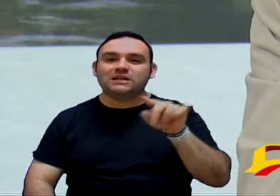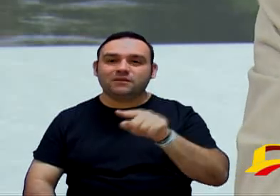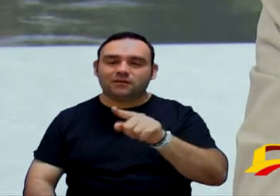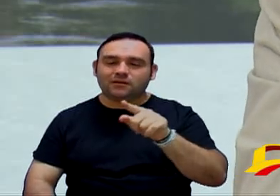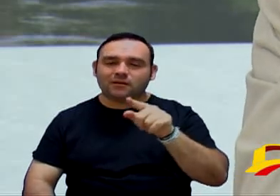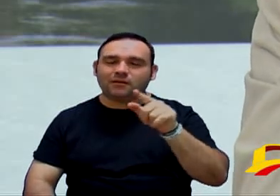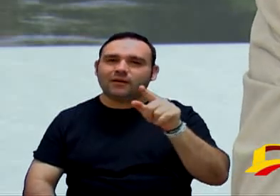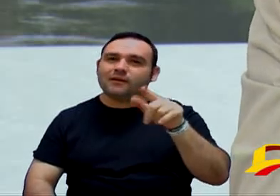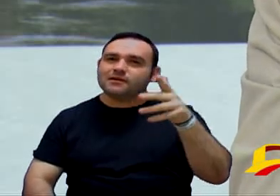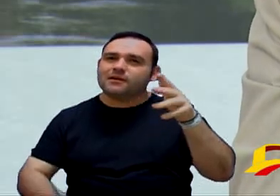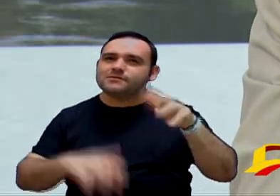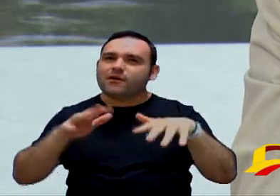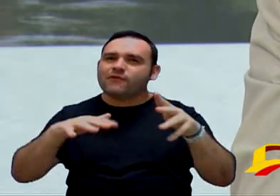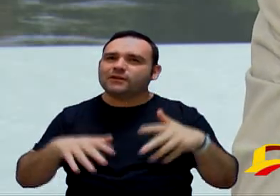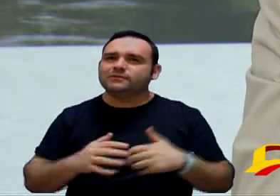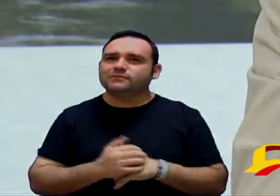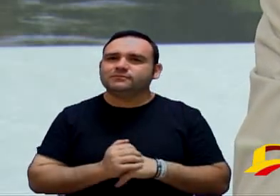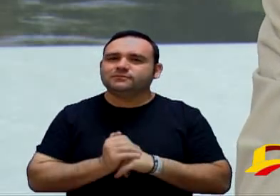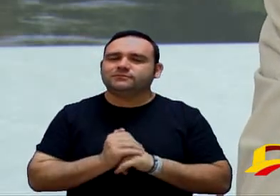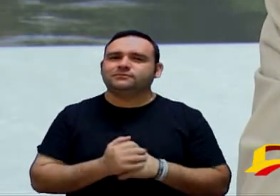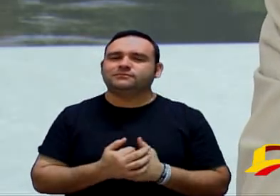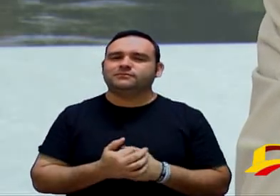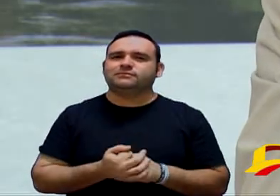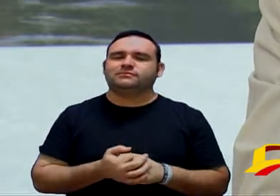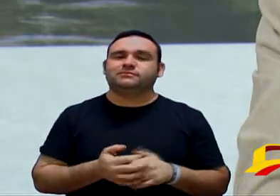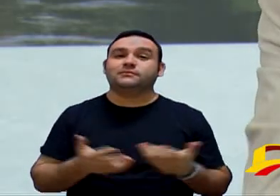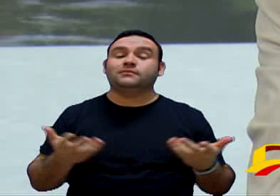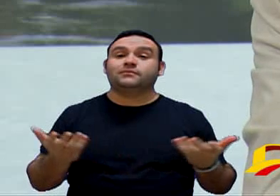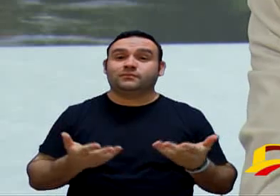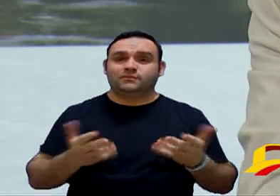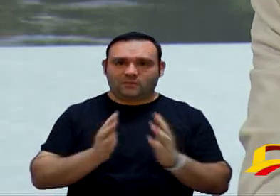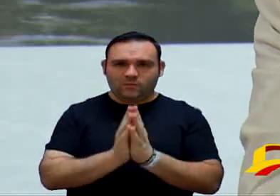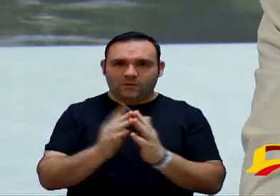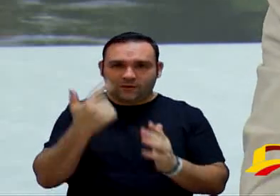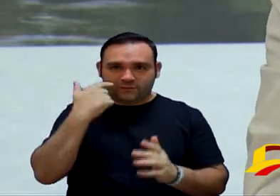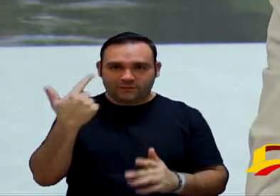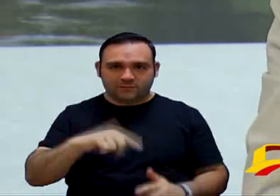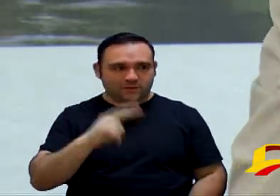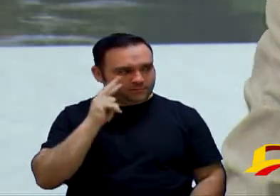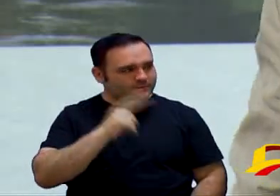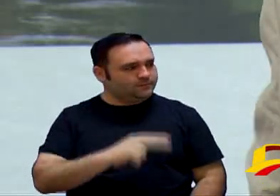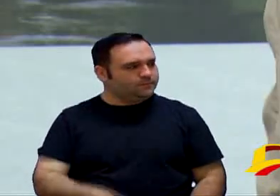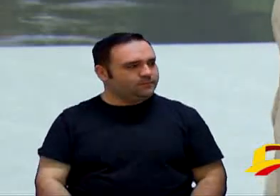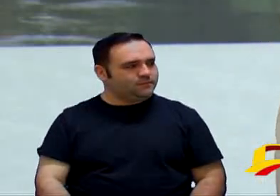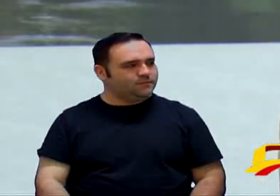é provável aqui por favor